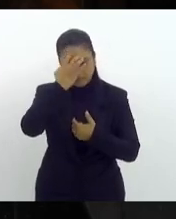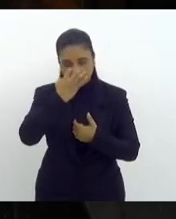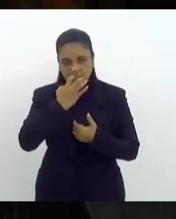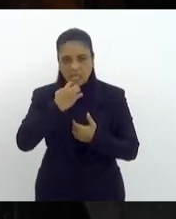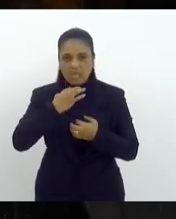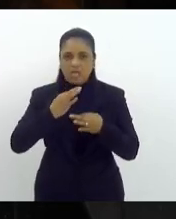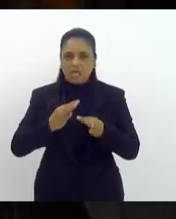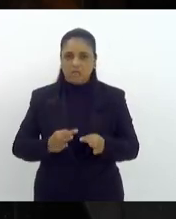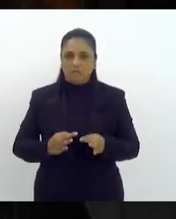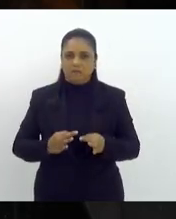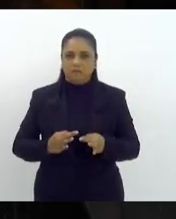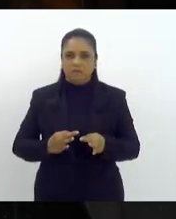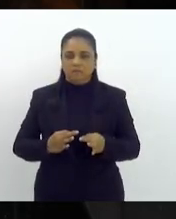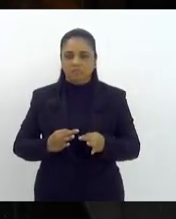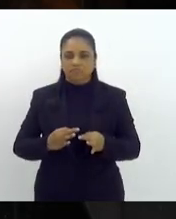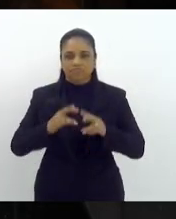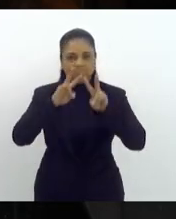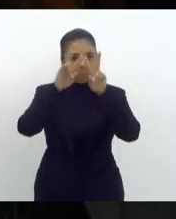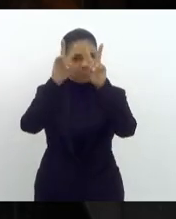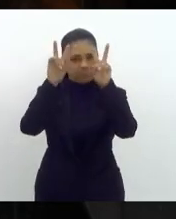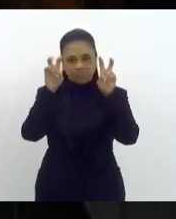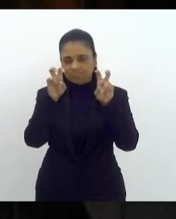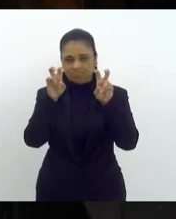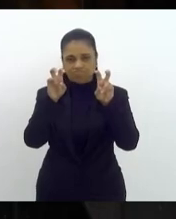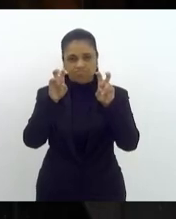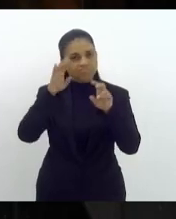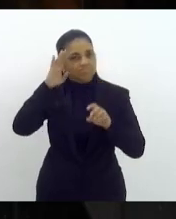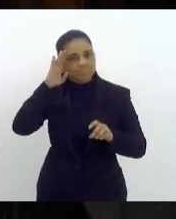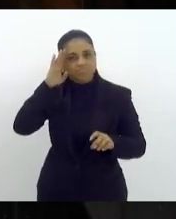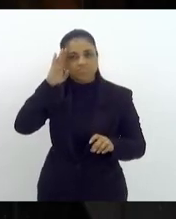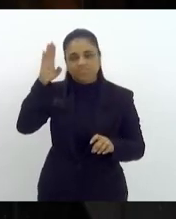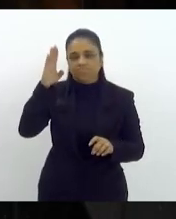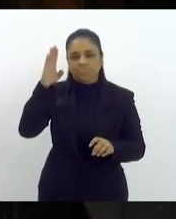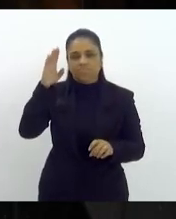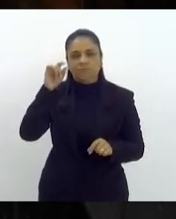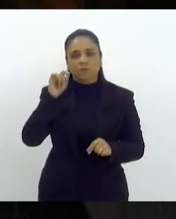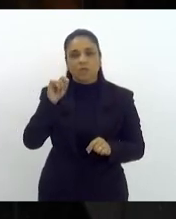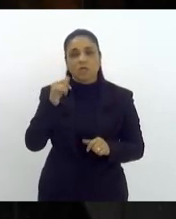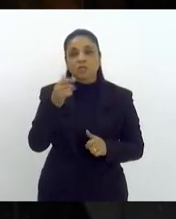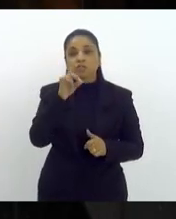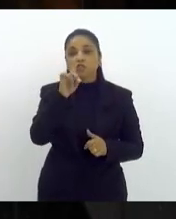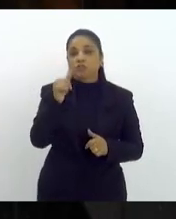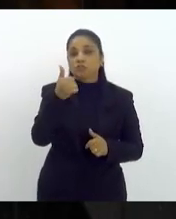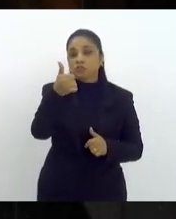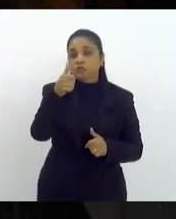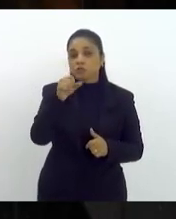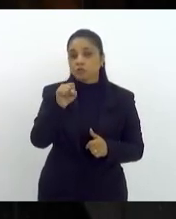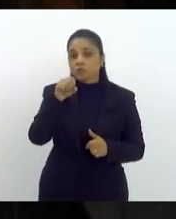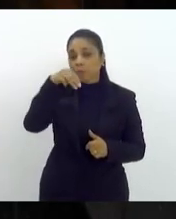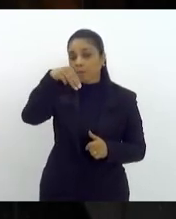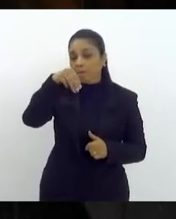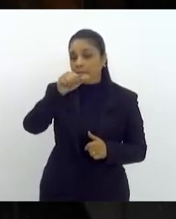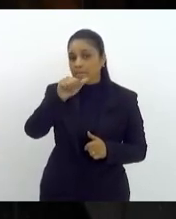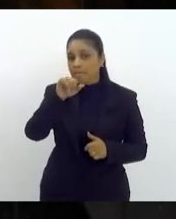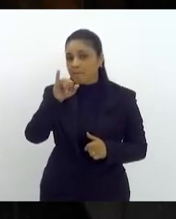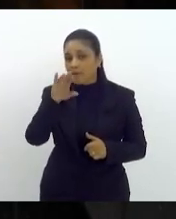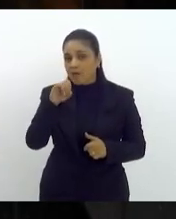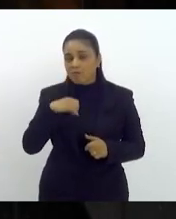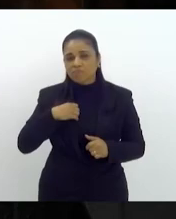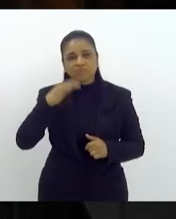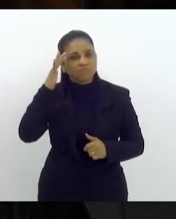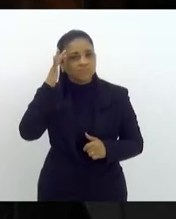para falar de uma questão fundamental hoje 18 de Maio é o dia de reflexão